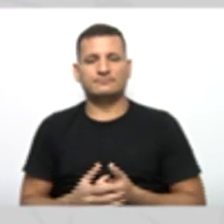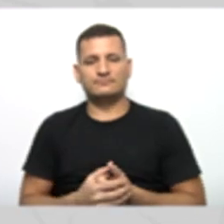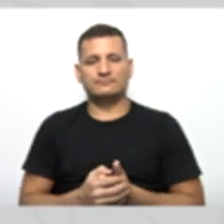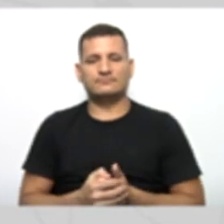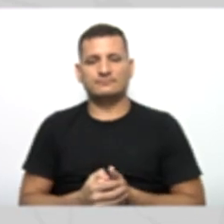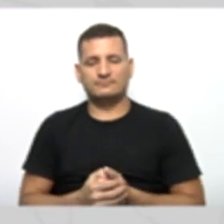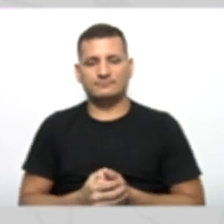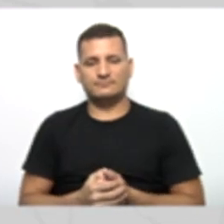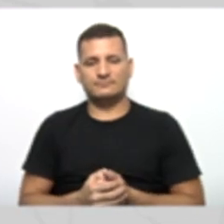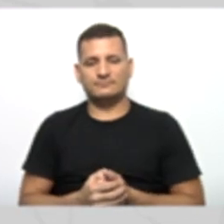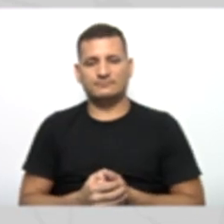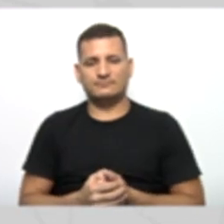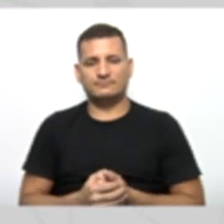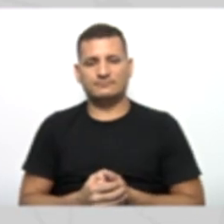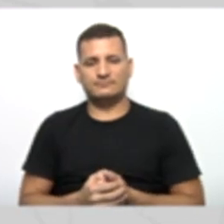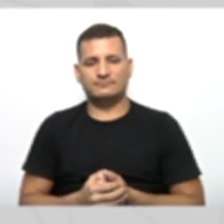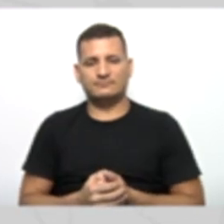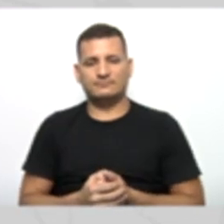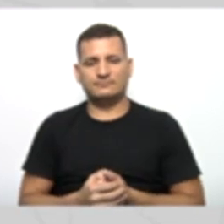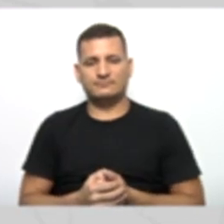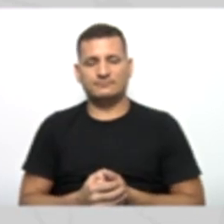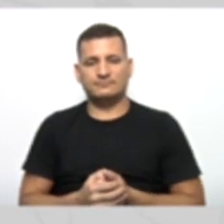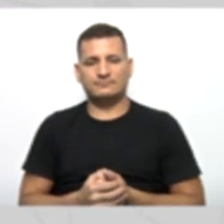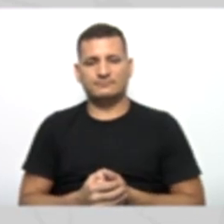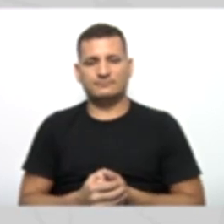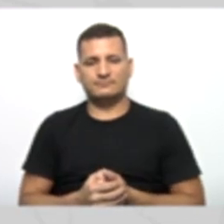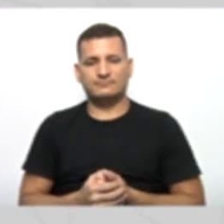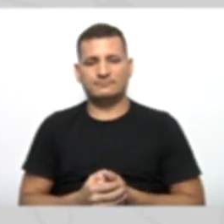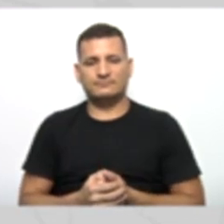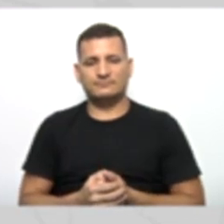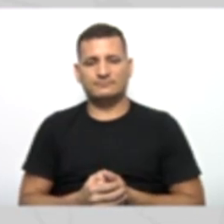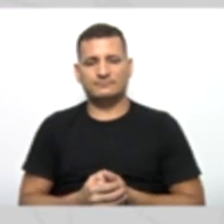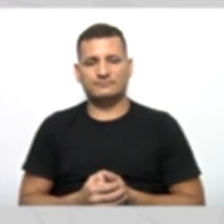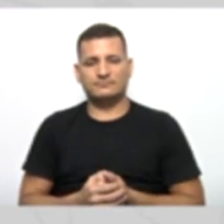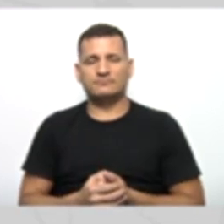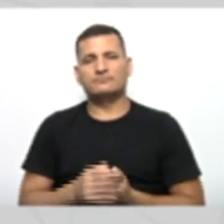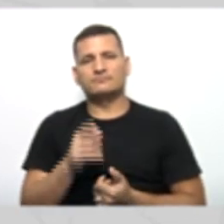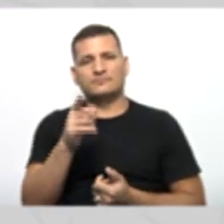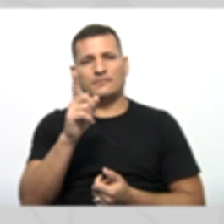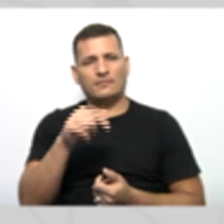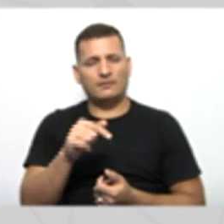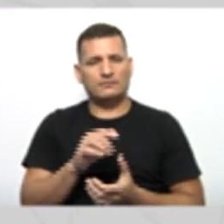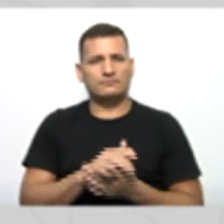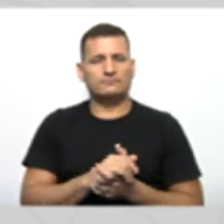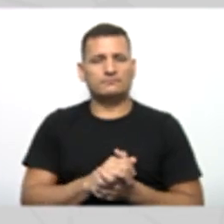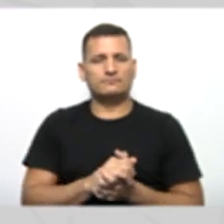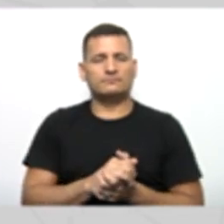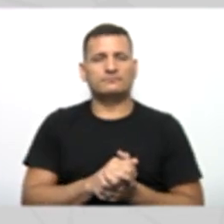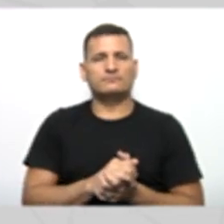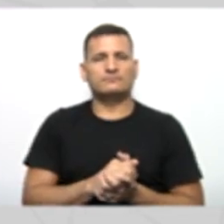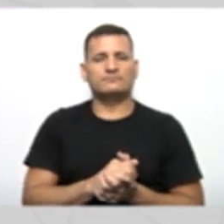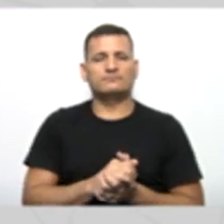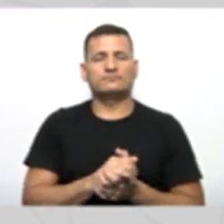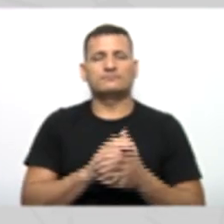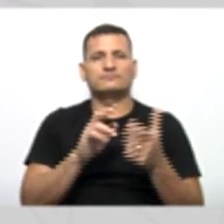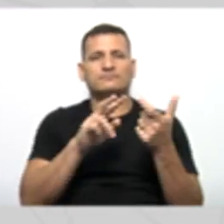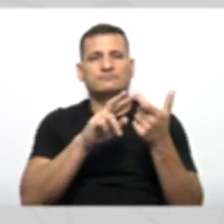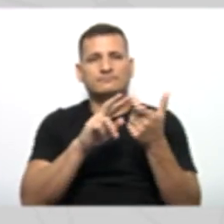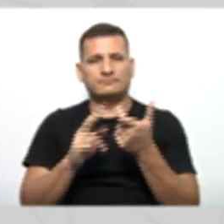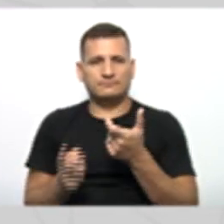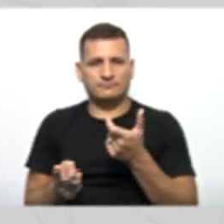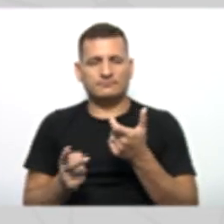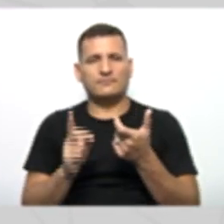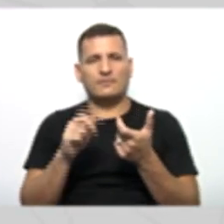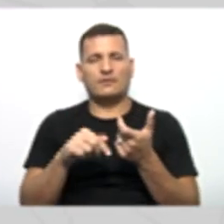Como você se sairia? É uma generalização? É uma dependência? É